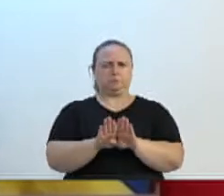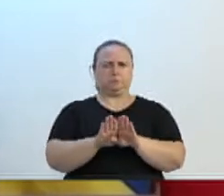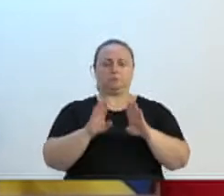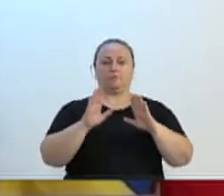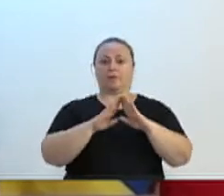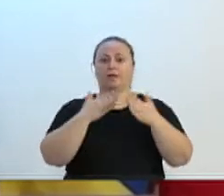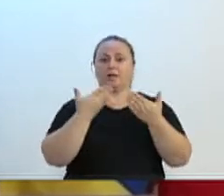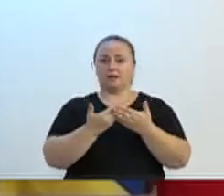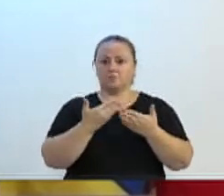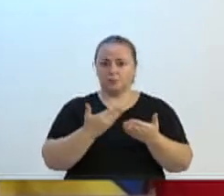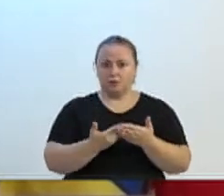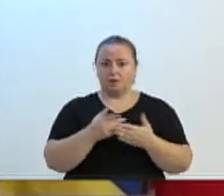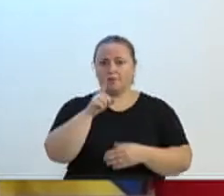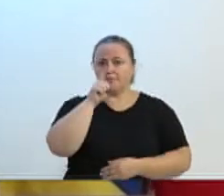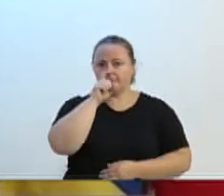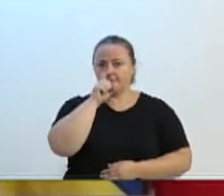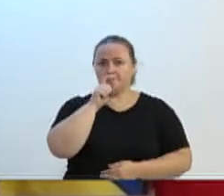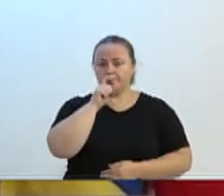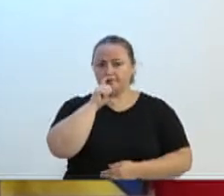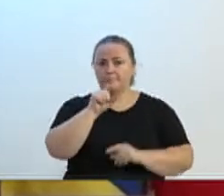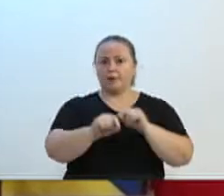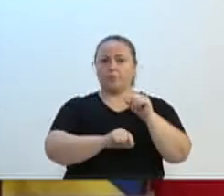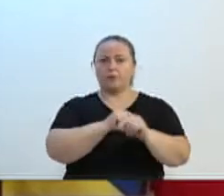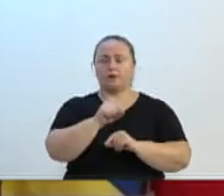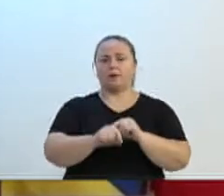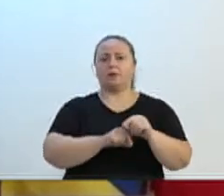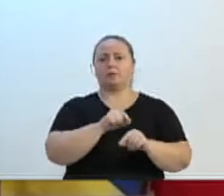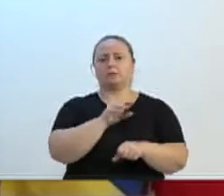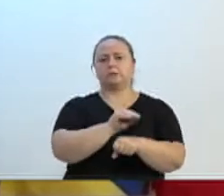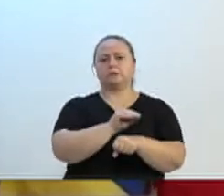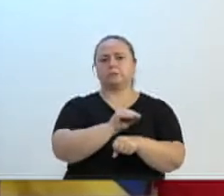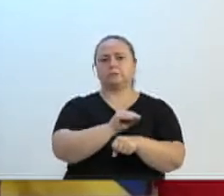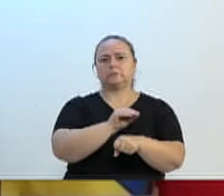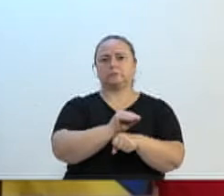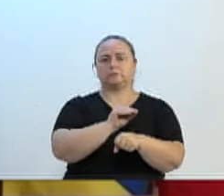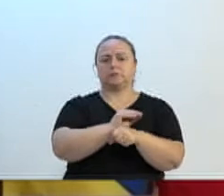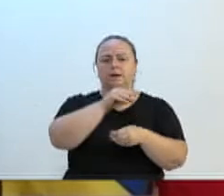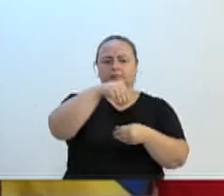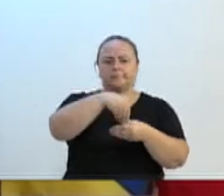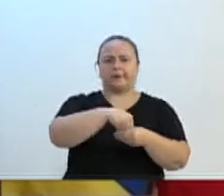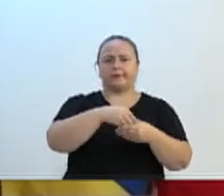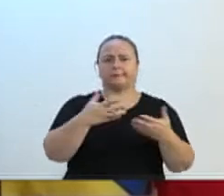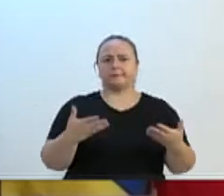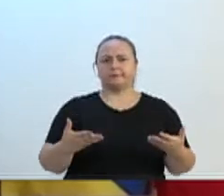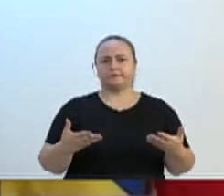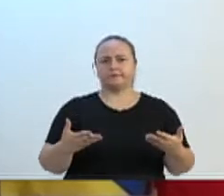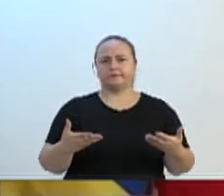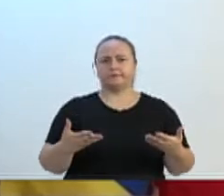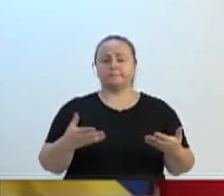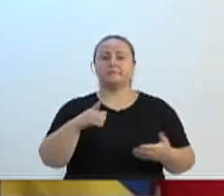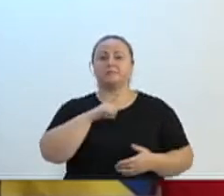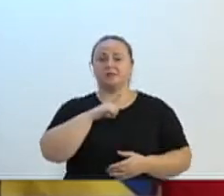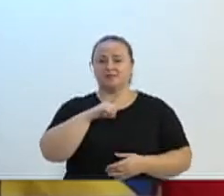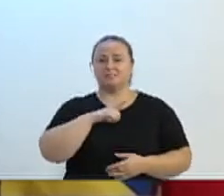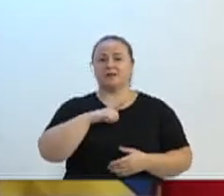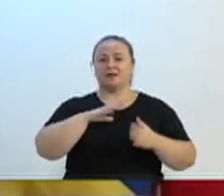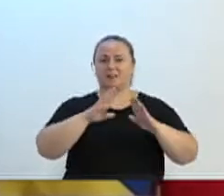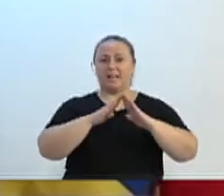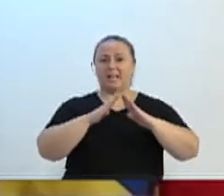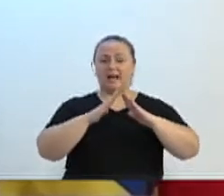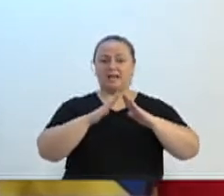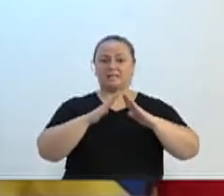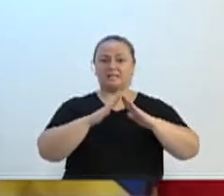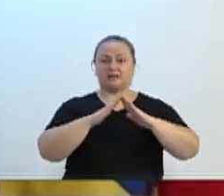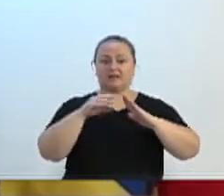são obrigados a alimentar a informalidade nos espaços informais, que hoje atendem 30 a 40